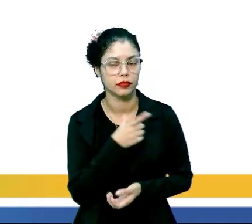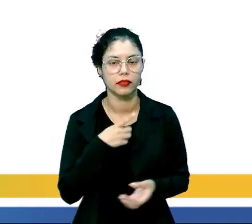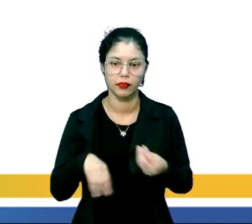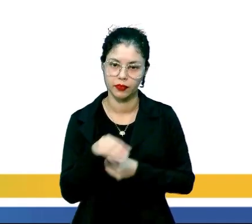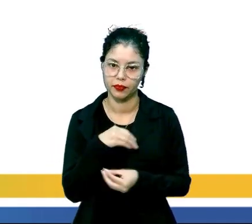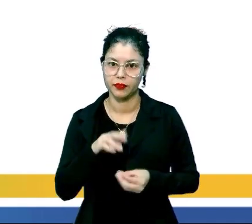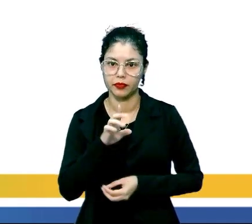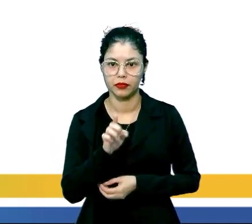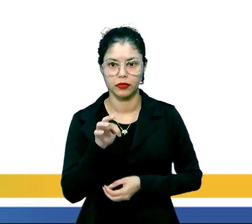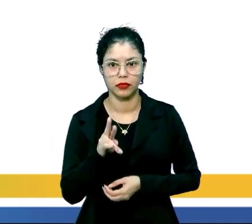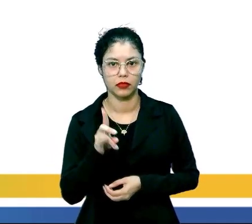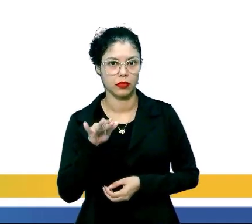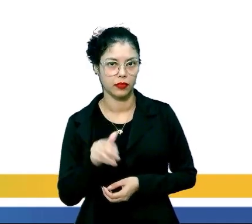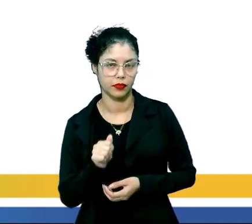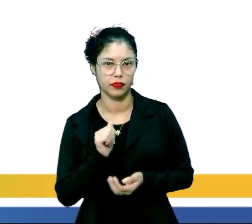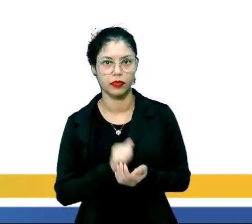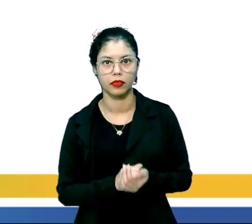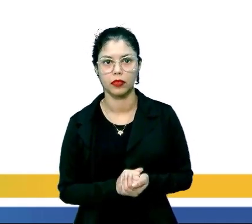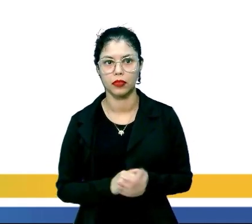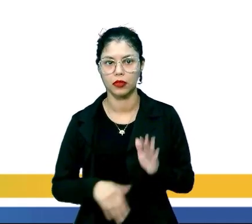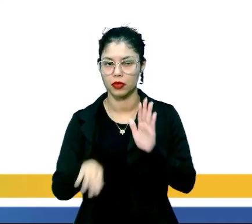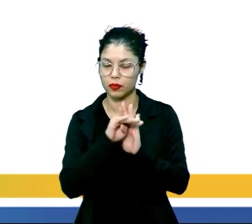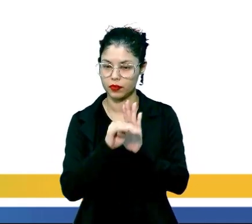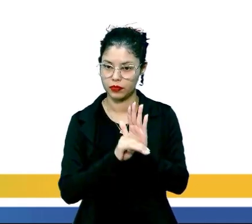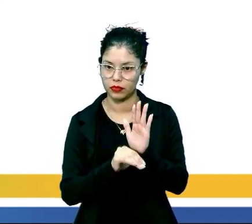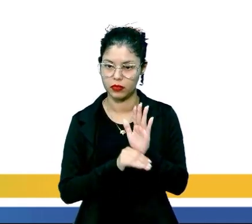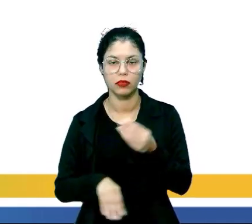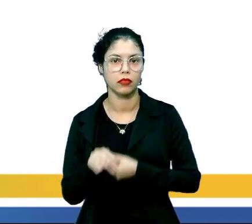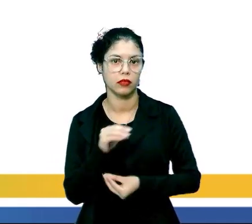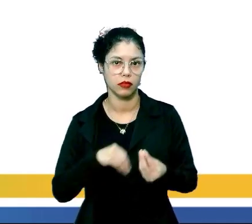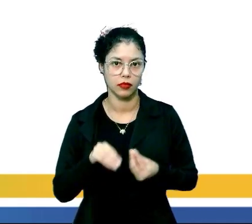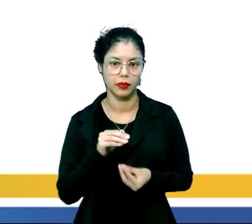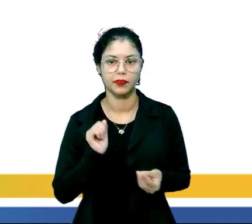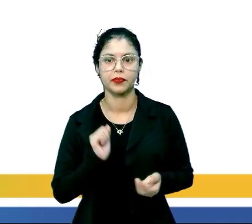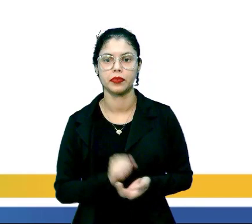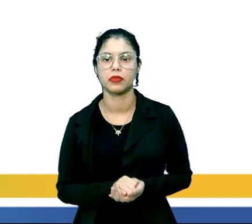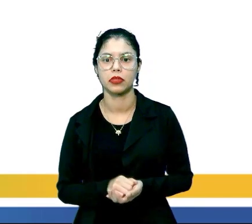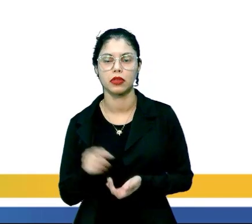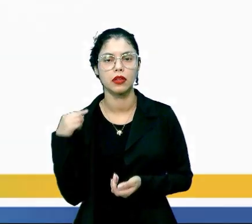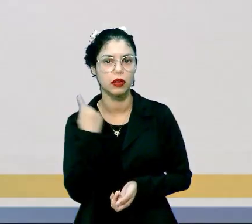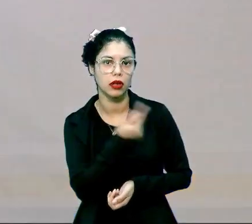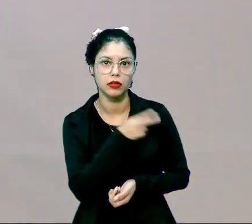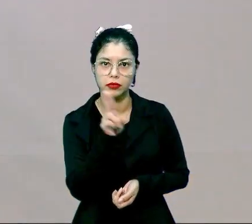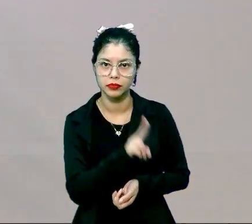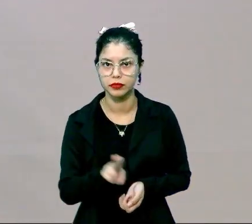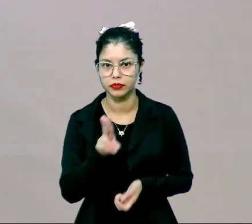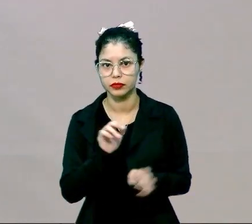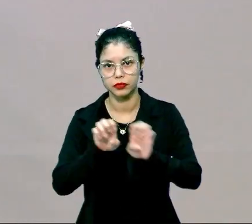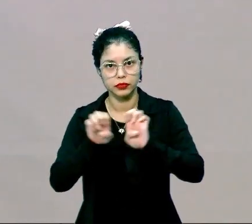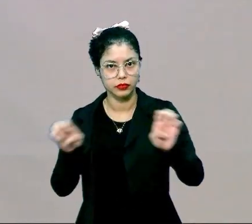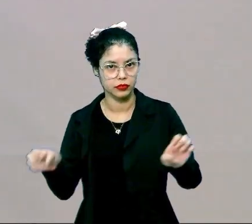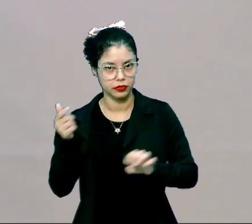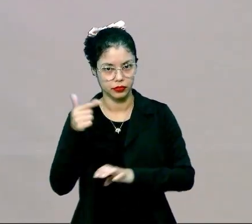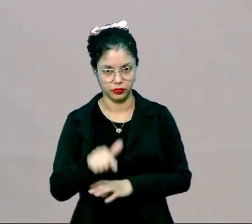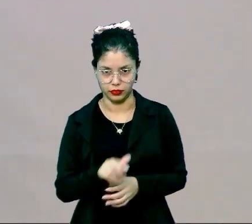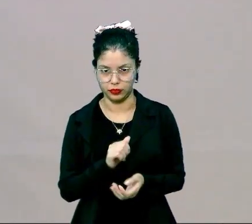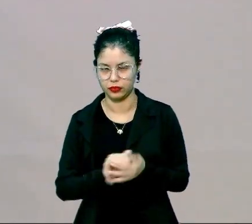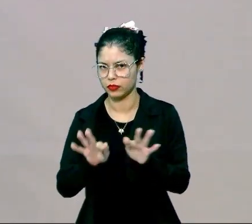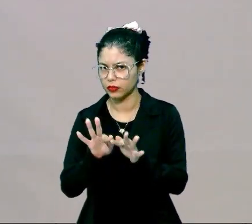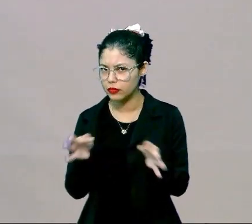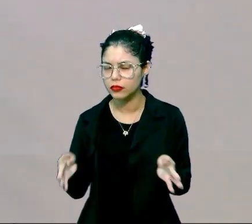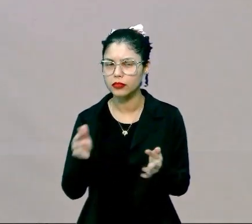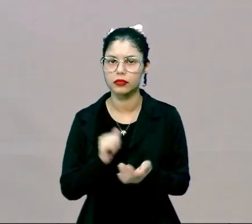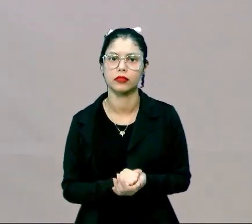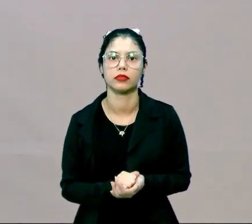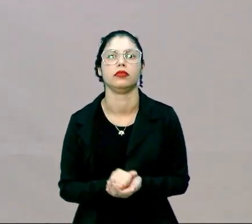uma reação endotérmica. Para classificar essas reações, nós utilizamos uma equaçãozinha que é muito